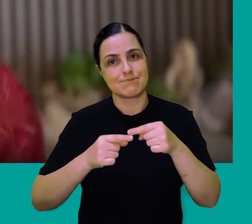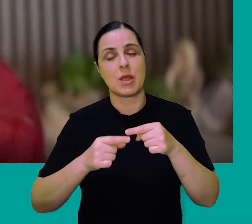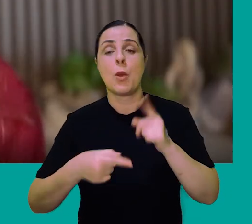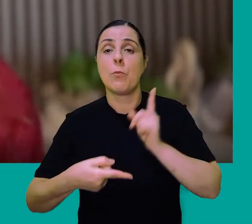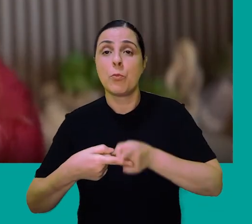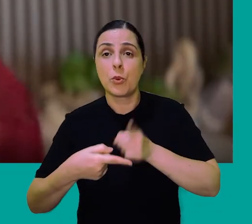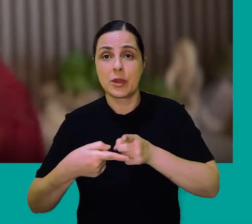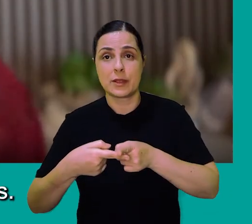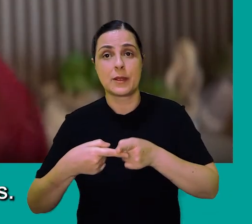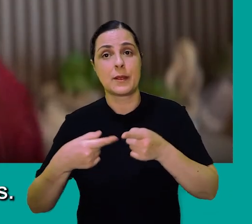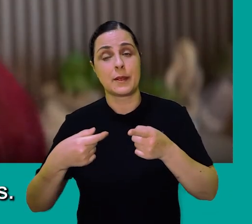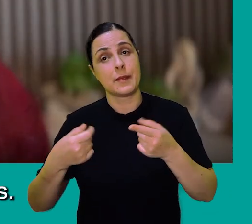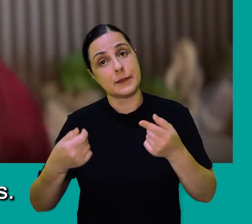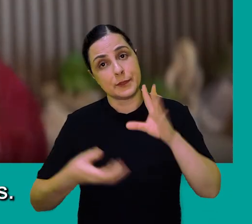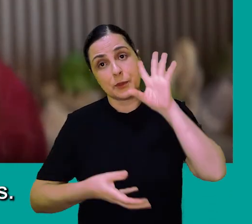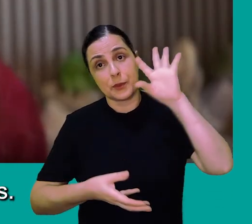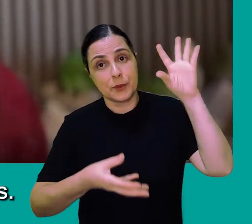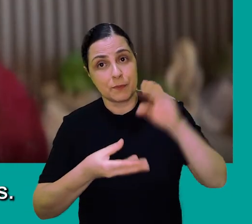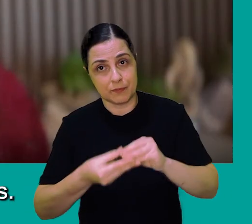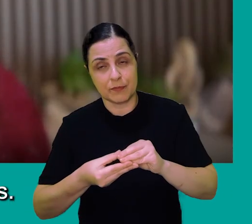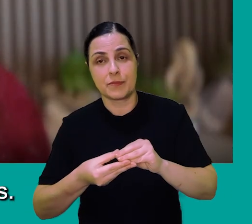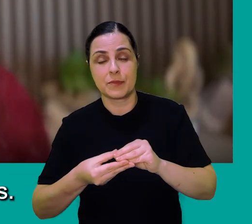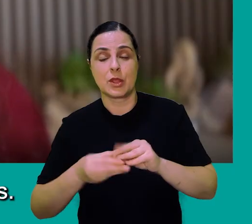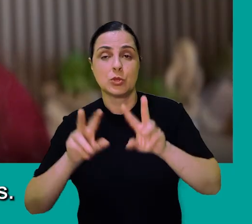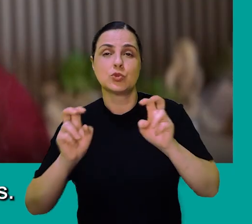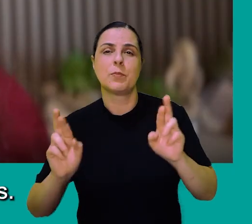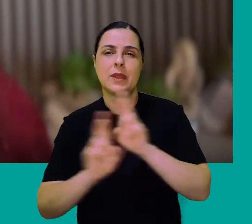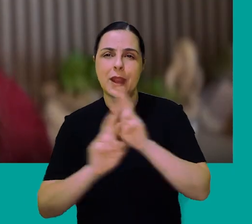porque são o cuidado no fim, a gente está falando de cuidado das